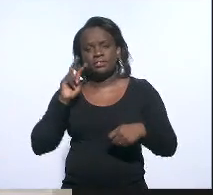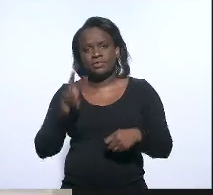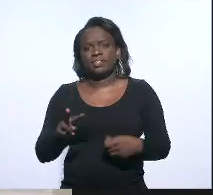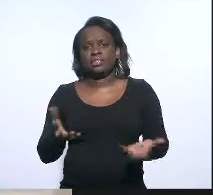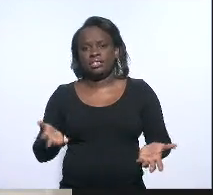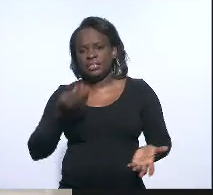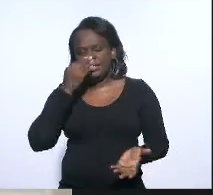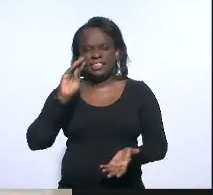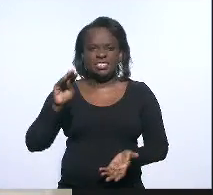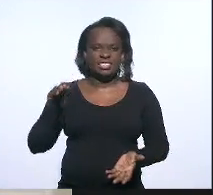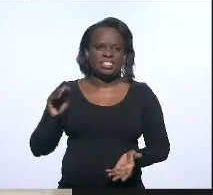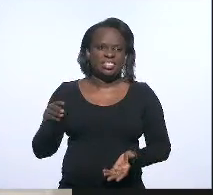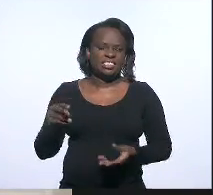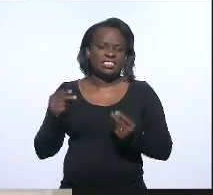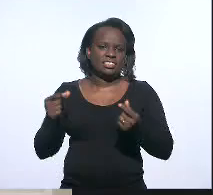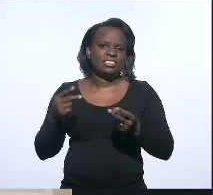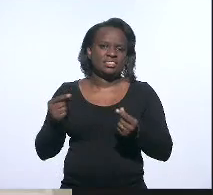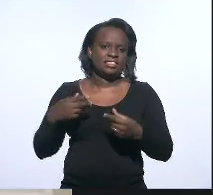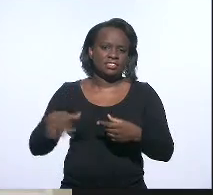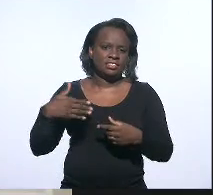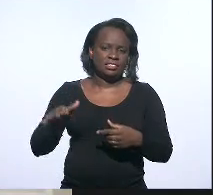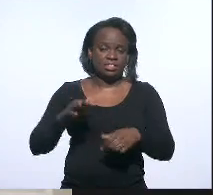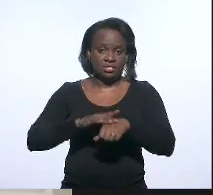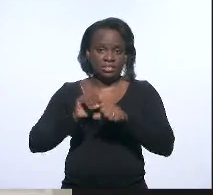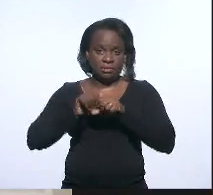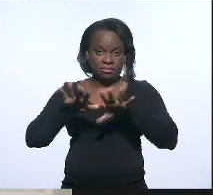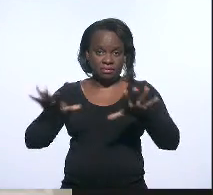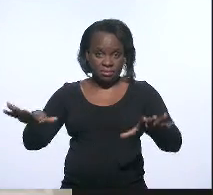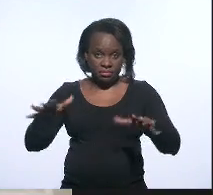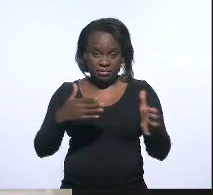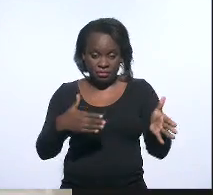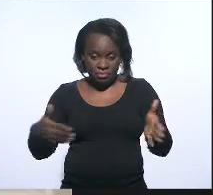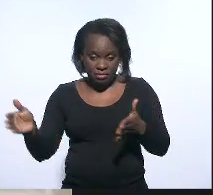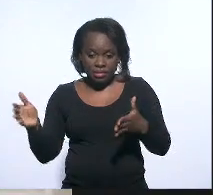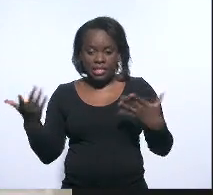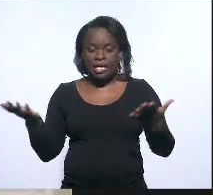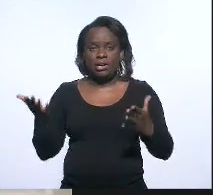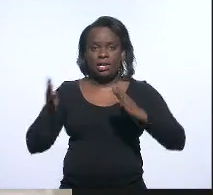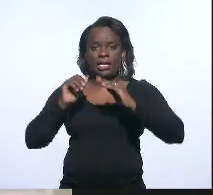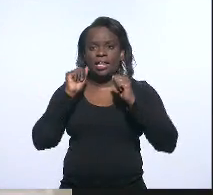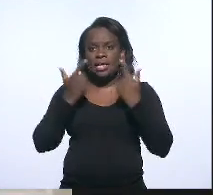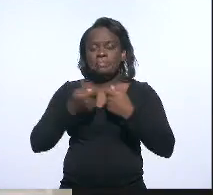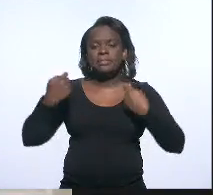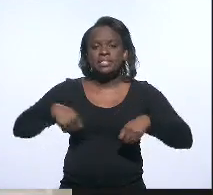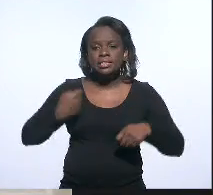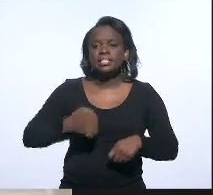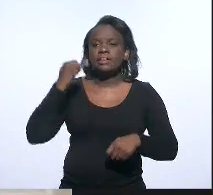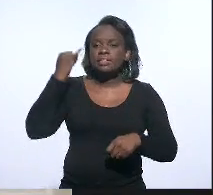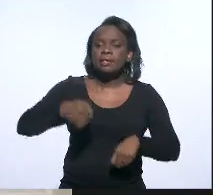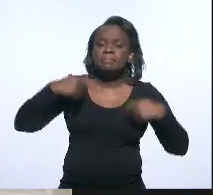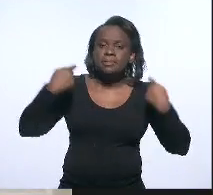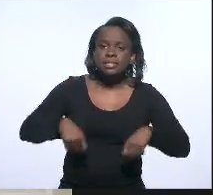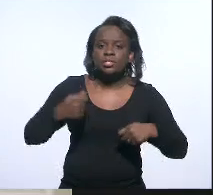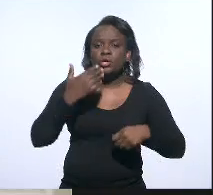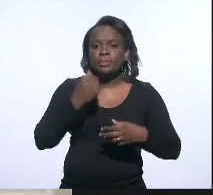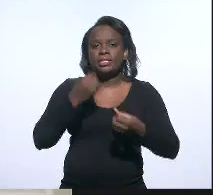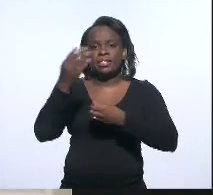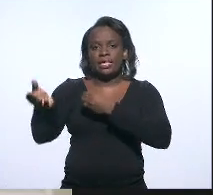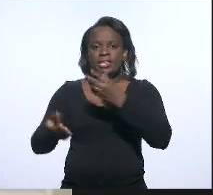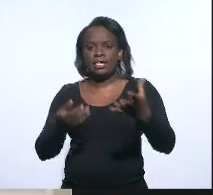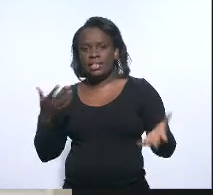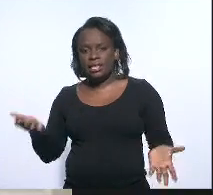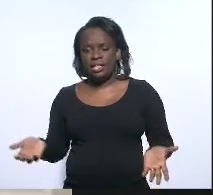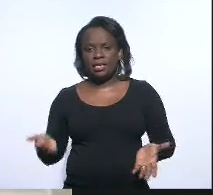que ignorou durante todo o processo de pandemia, e agora essa casa tem que dizer que distribuir alimentos